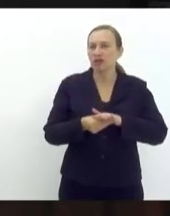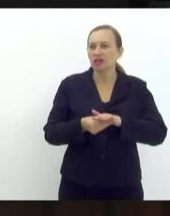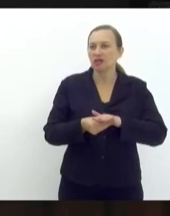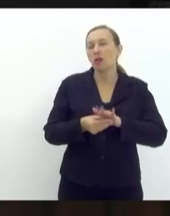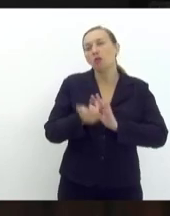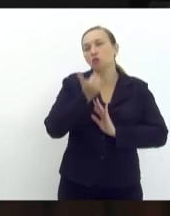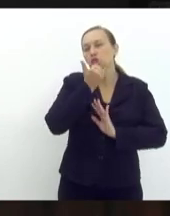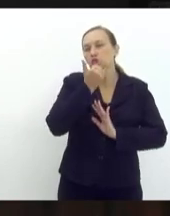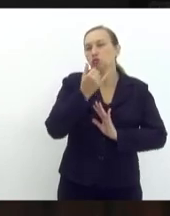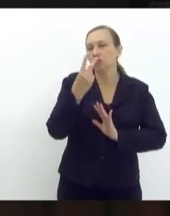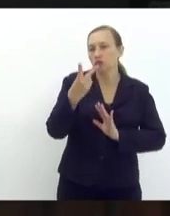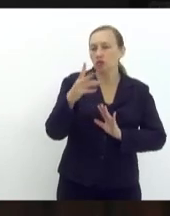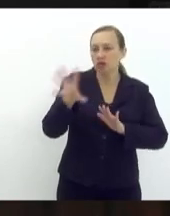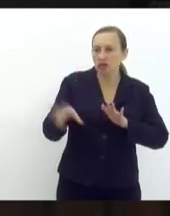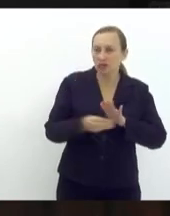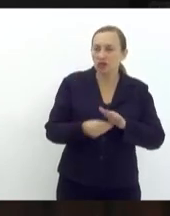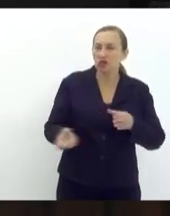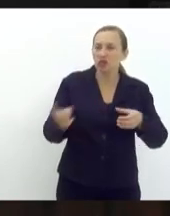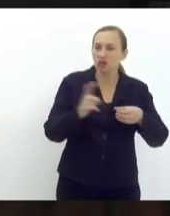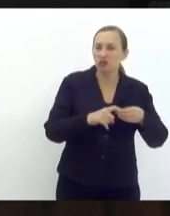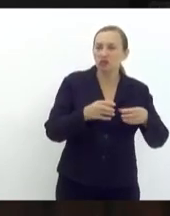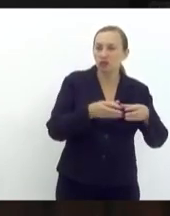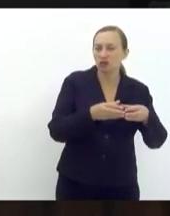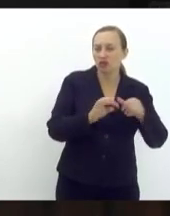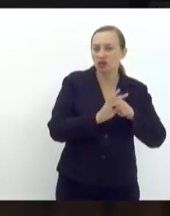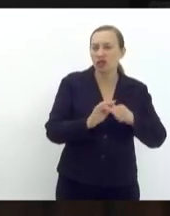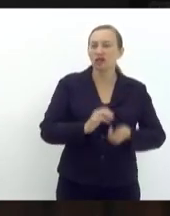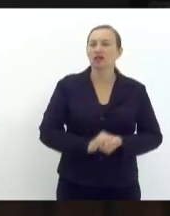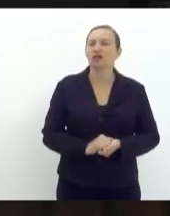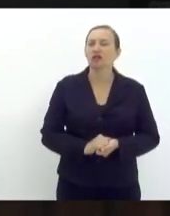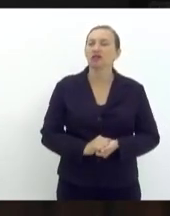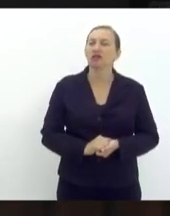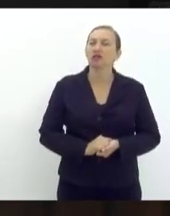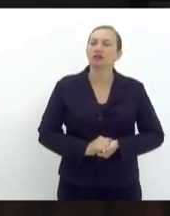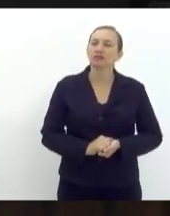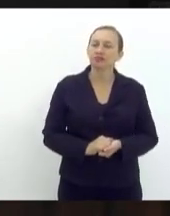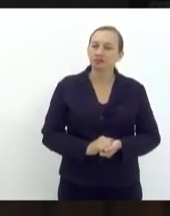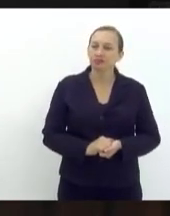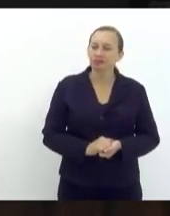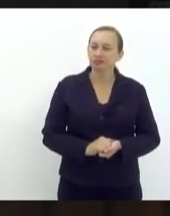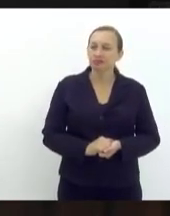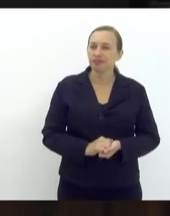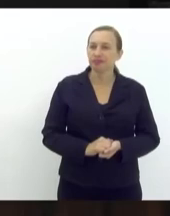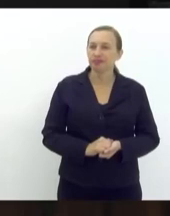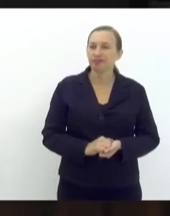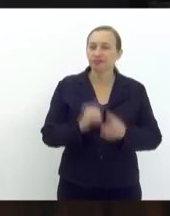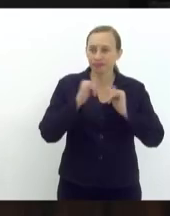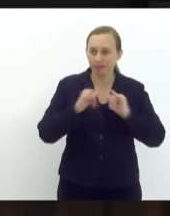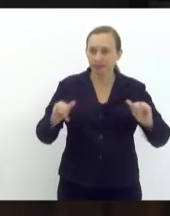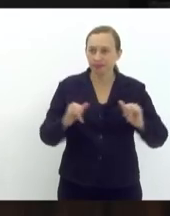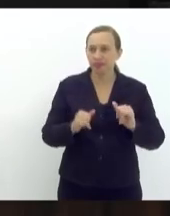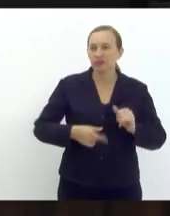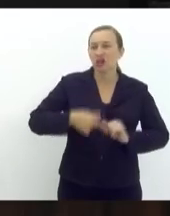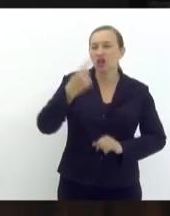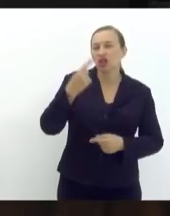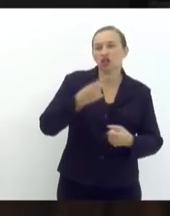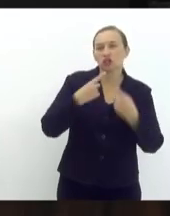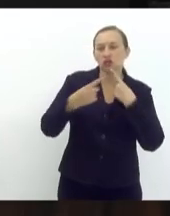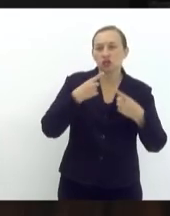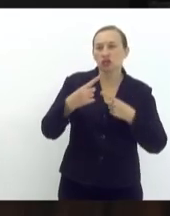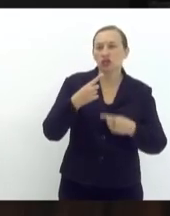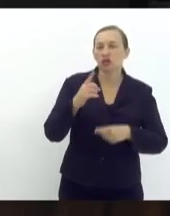perdão duas emendas e retorna as comissões duas emendas anunciam em discussão única